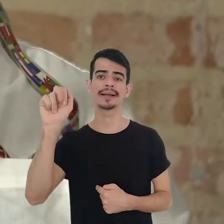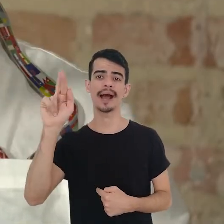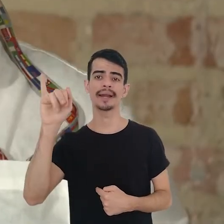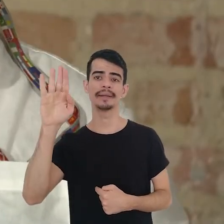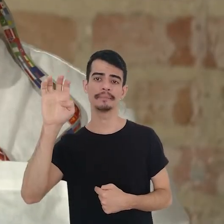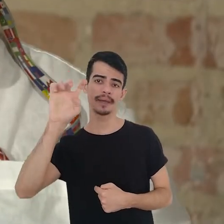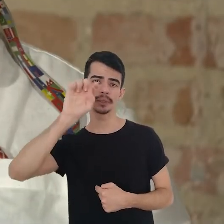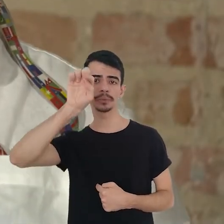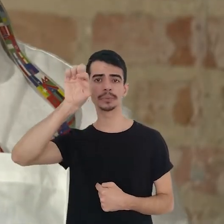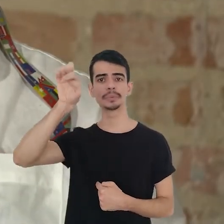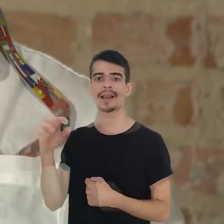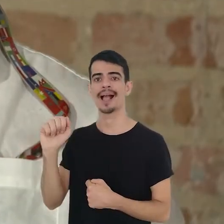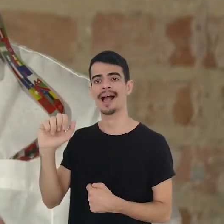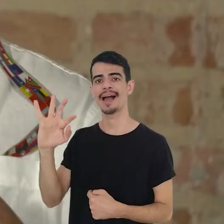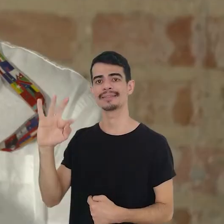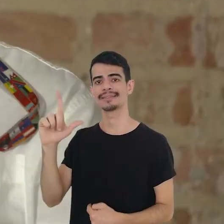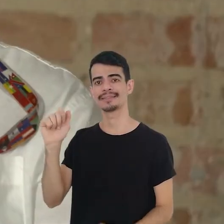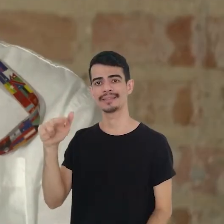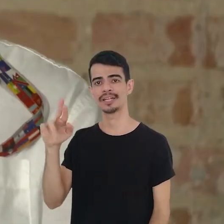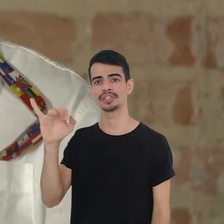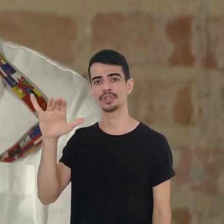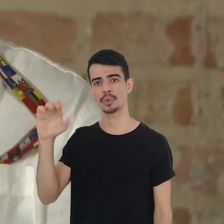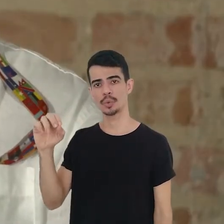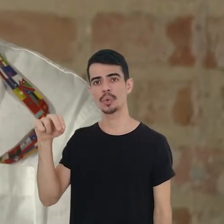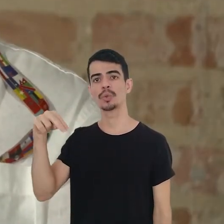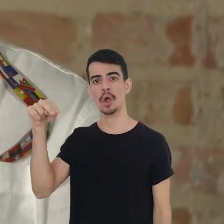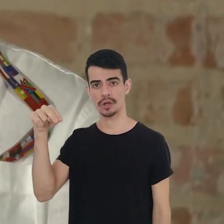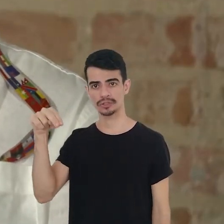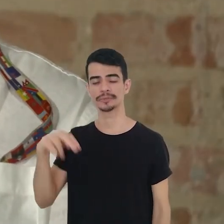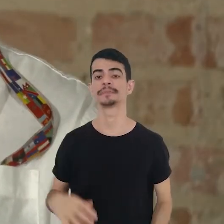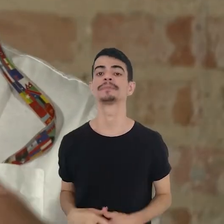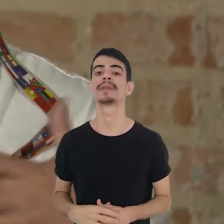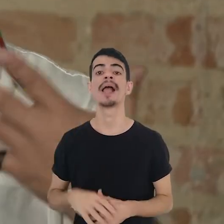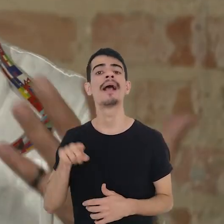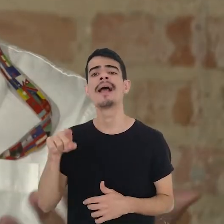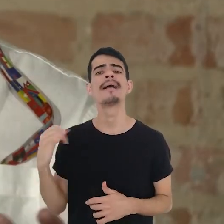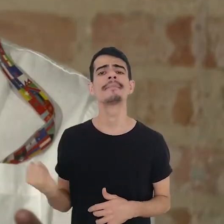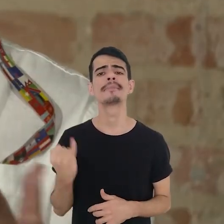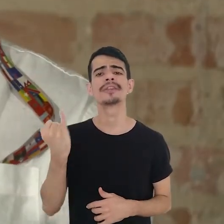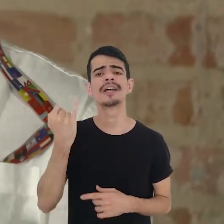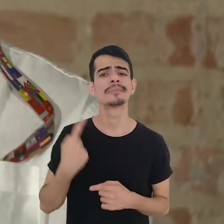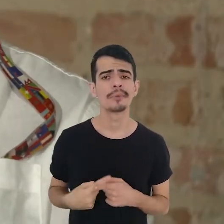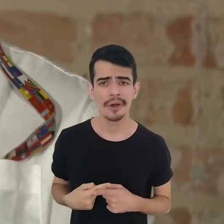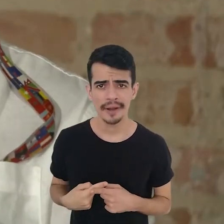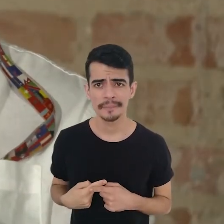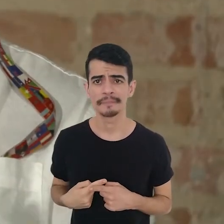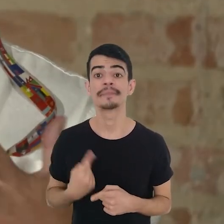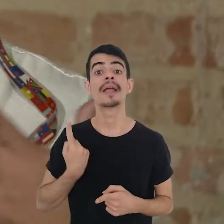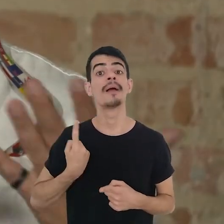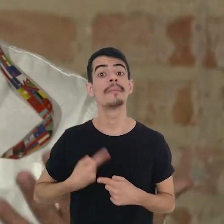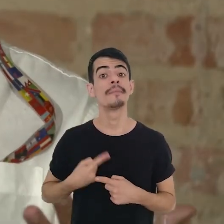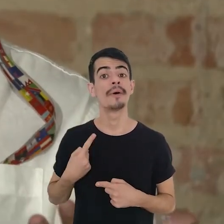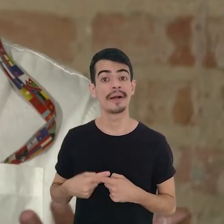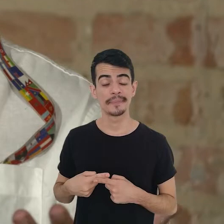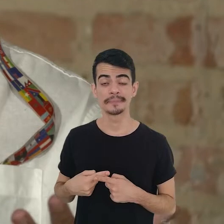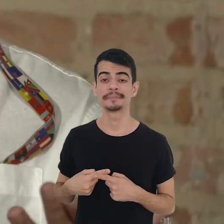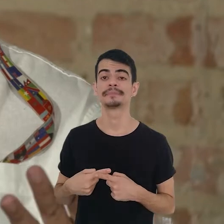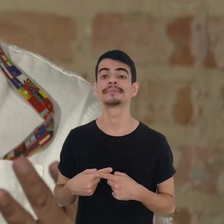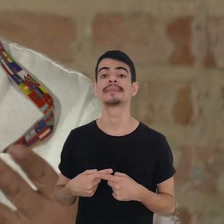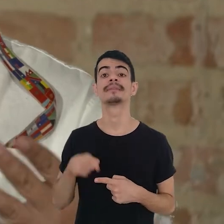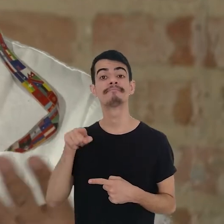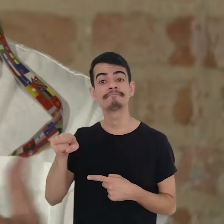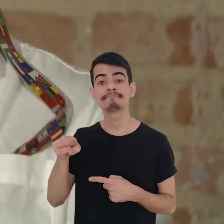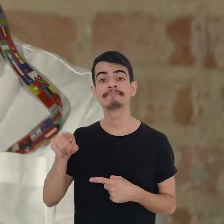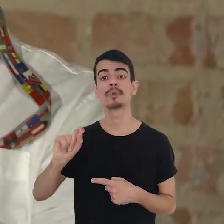ela deriva em direção ao Atlântico Norte. Por que ela é tão importante? Bem, ela é tão